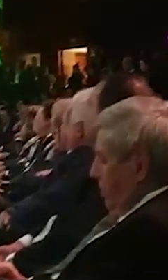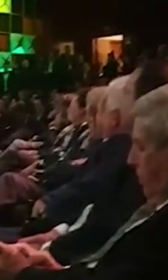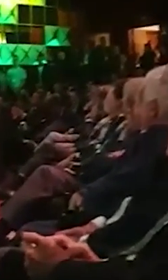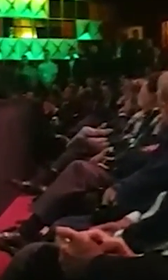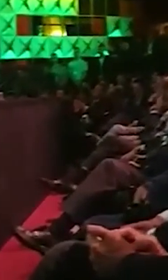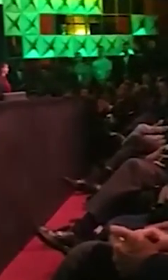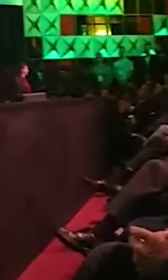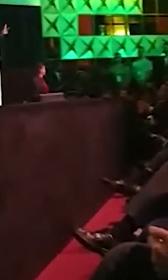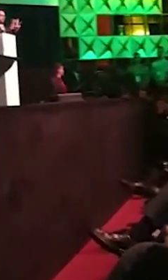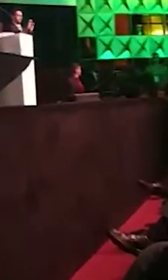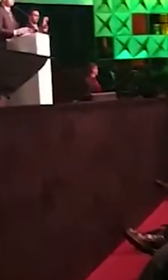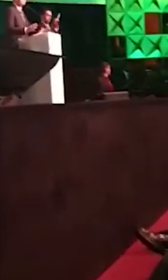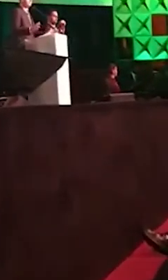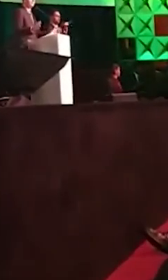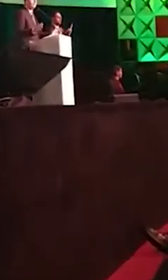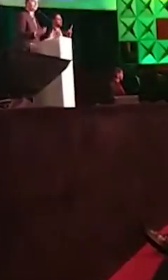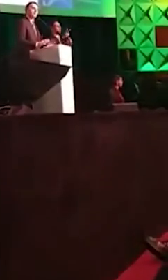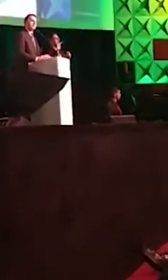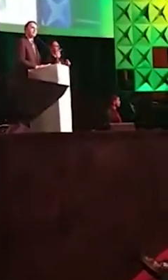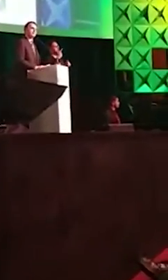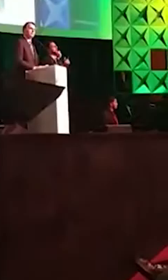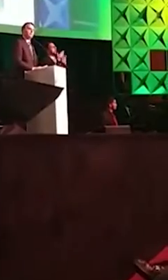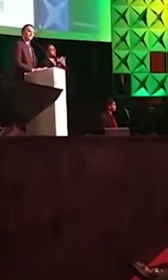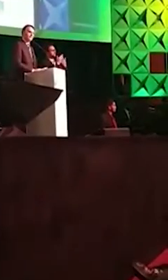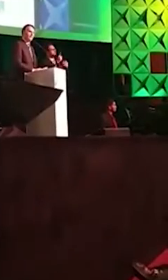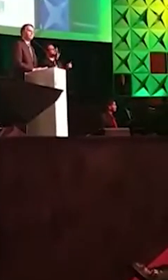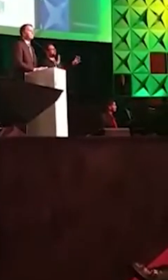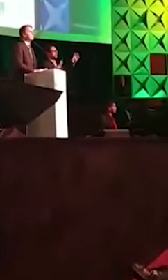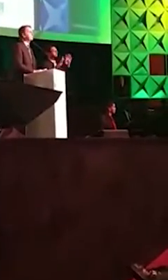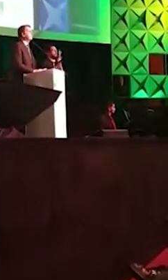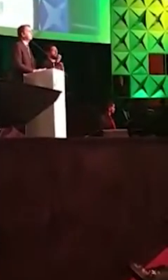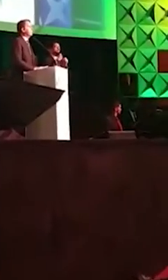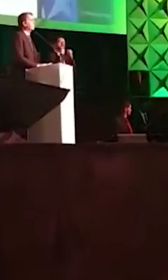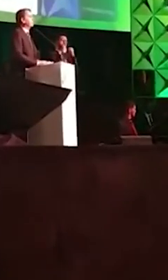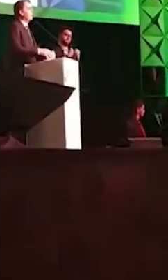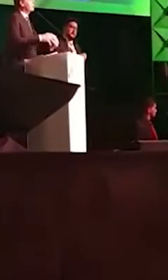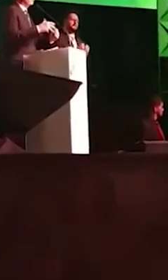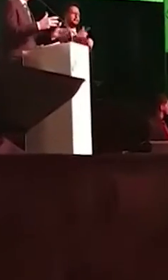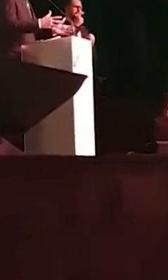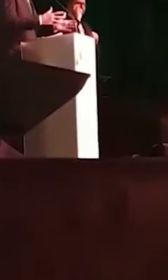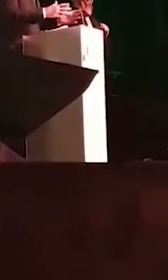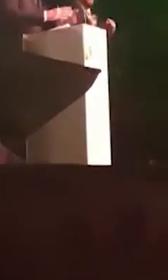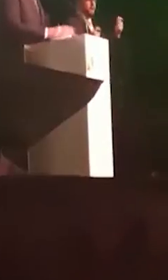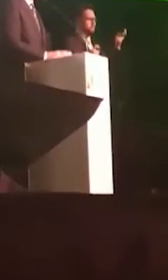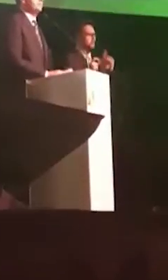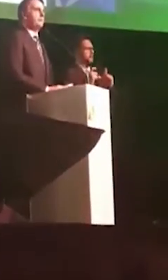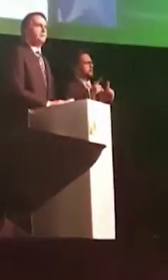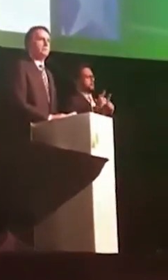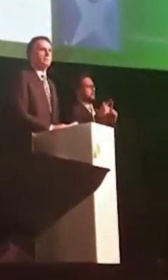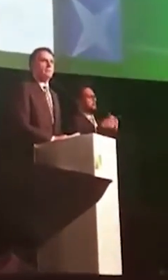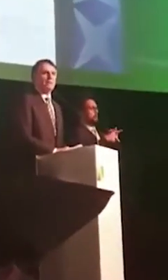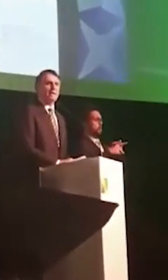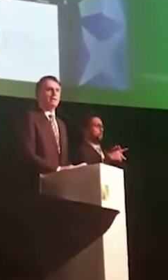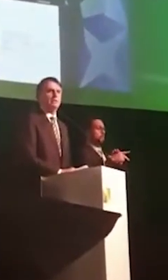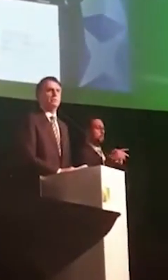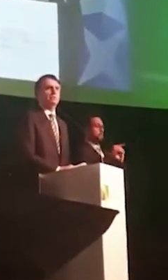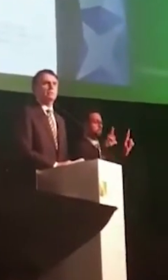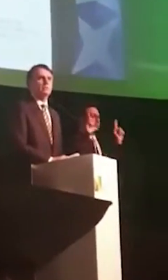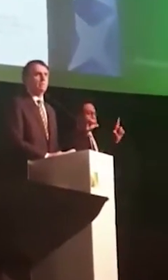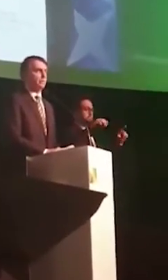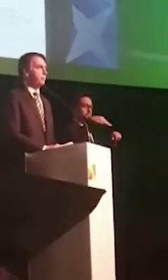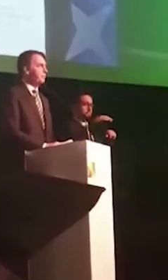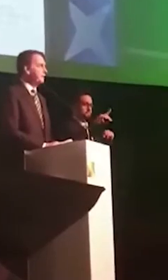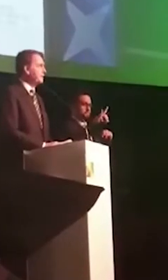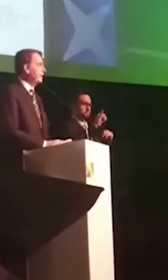altivez, sofri algumas críticas pesadas por parte de alguns órgãos da mídia do Brasil, mas